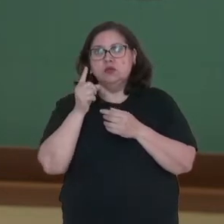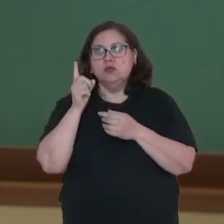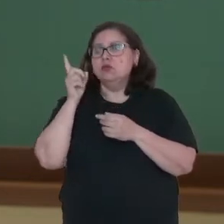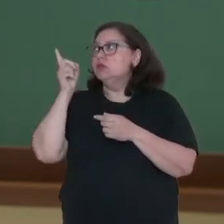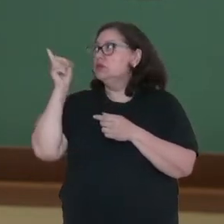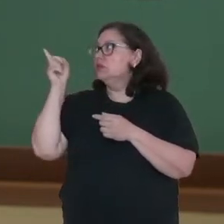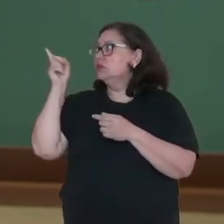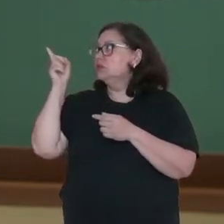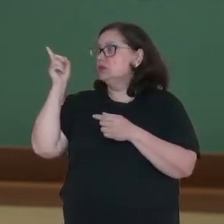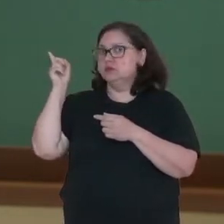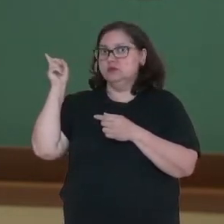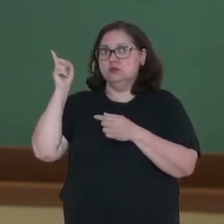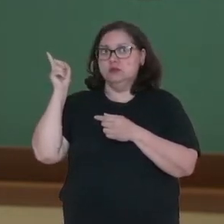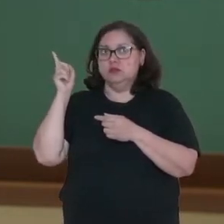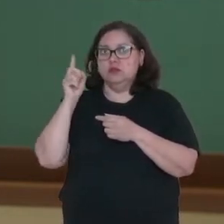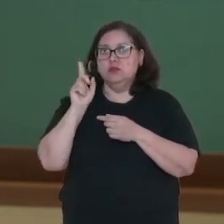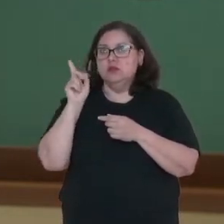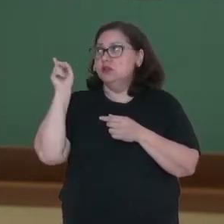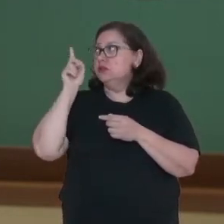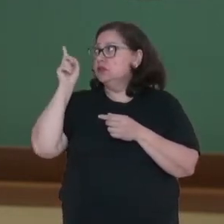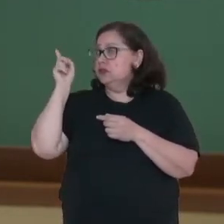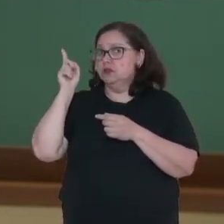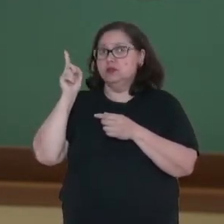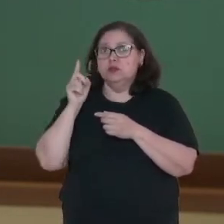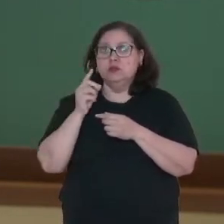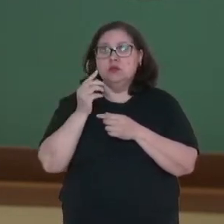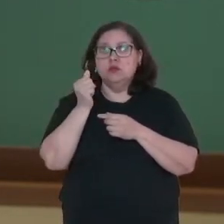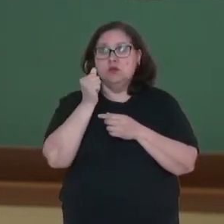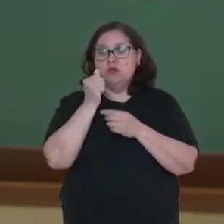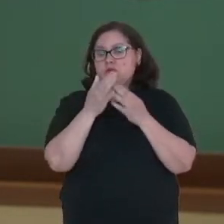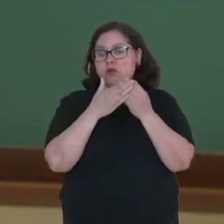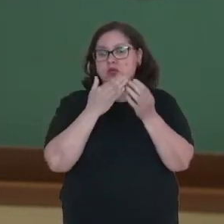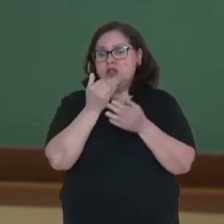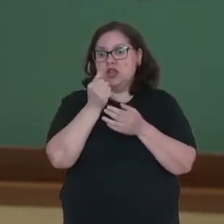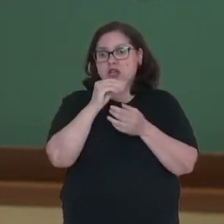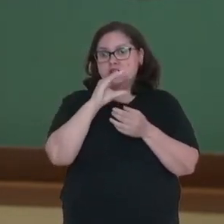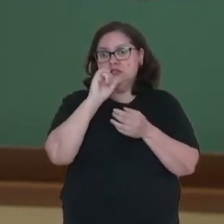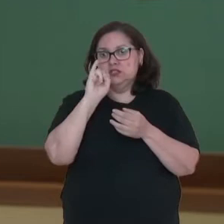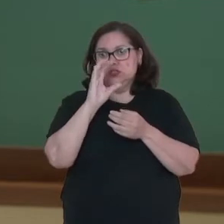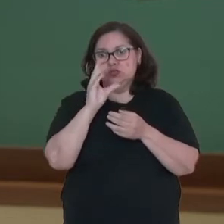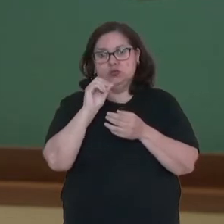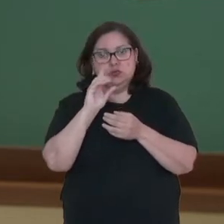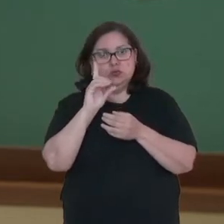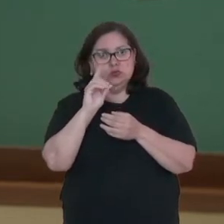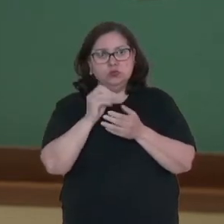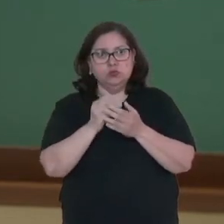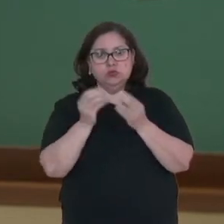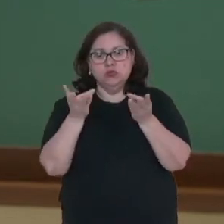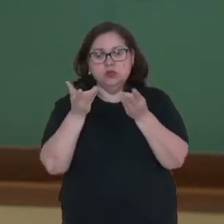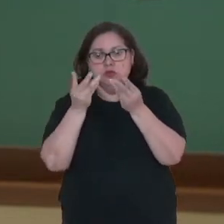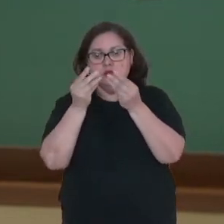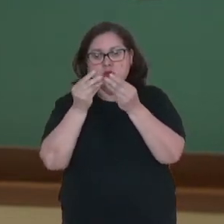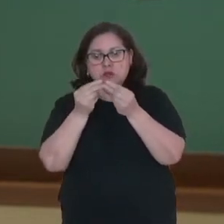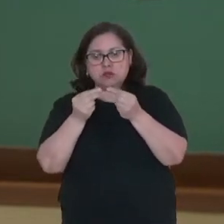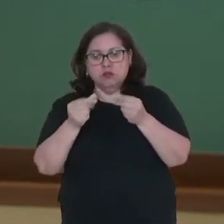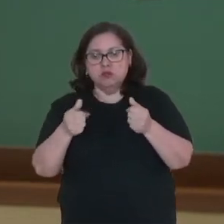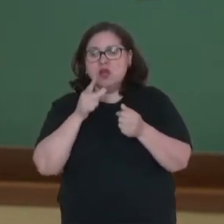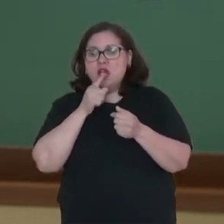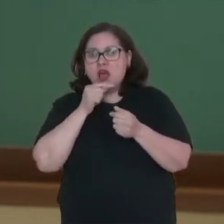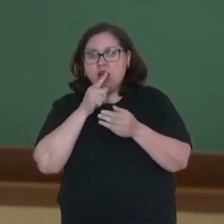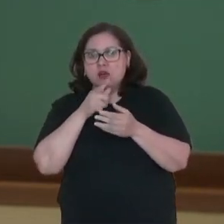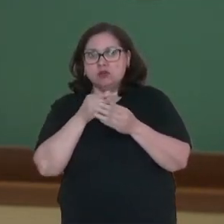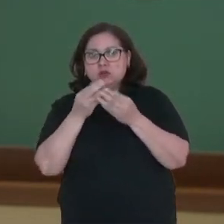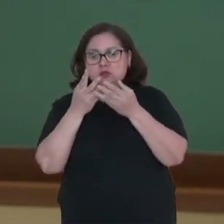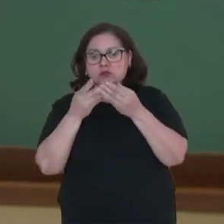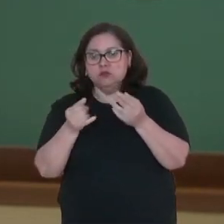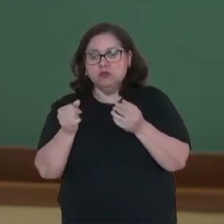esta equação química de ionização, um ácido qualquer sendo dissolvido, né, em água, ele vai